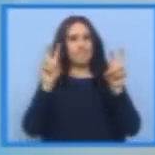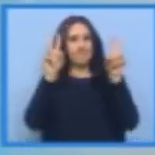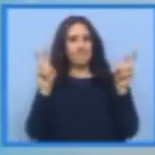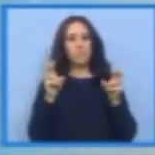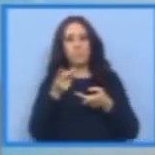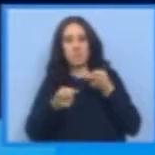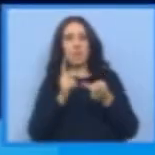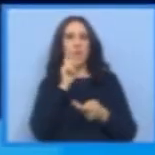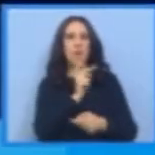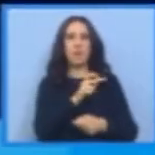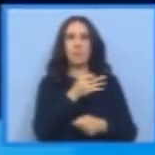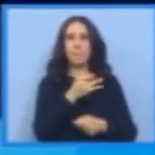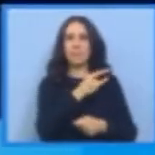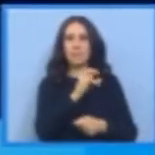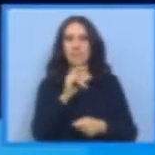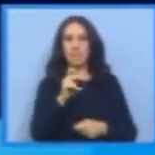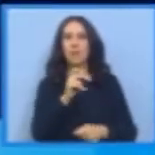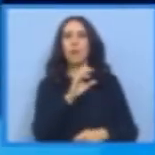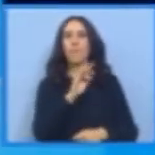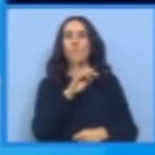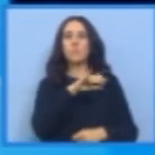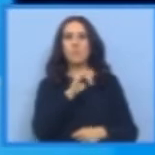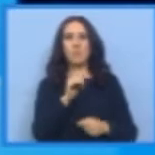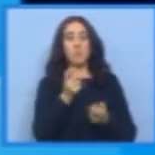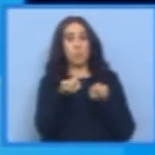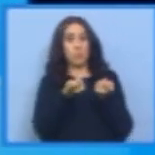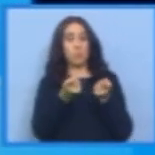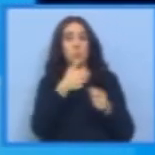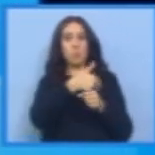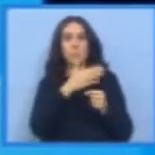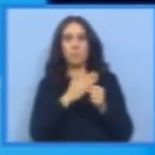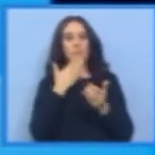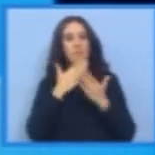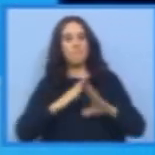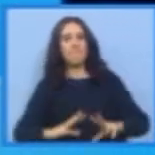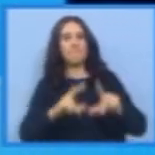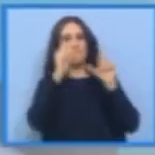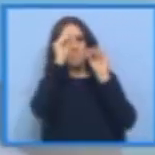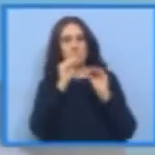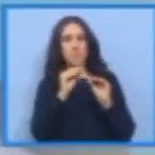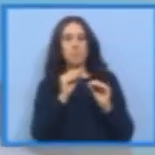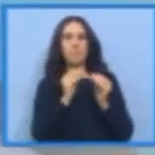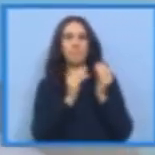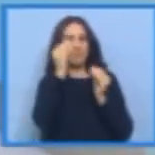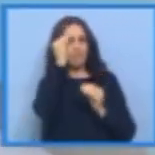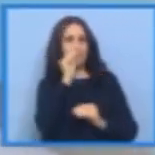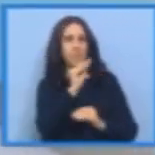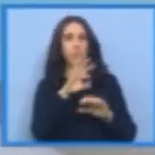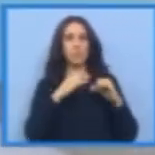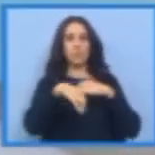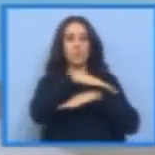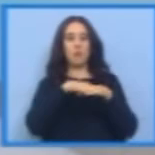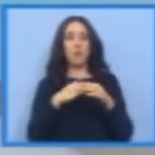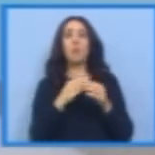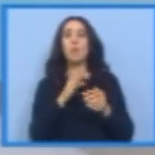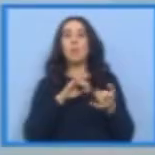Ana Patrícia Fonseca, coordenadora do Departamento de Educação para o Desenvolvimento e Advocacia Social da Fundação Fé e Cooperação,